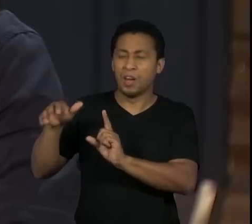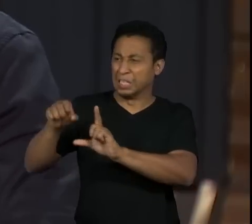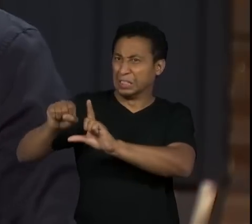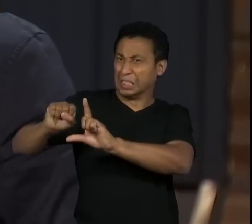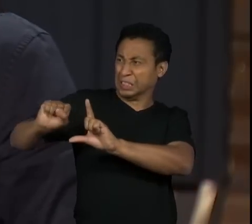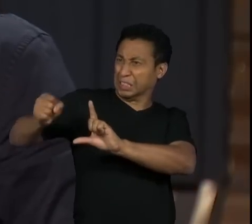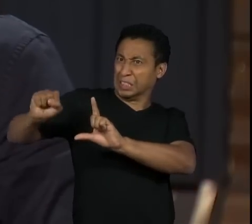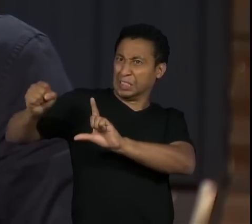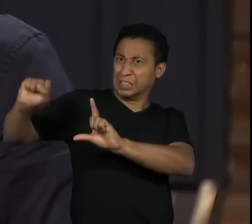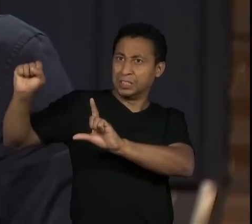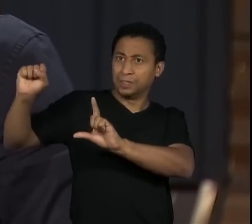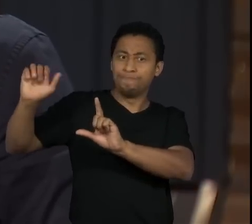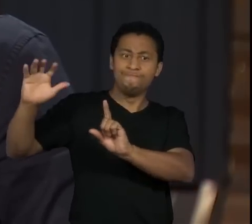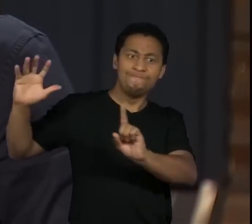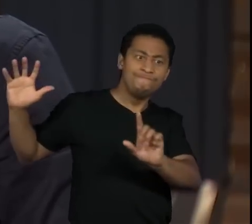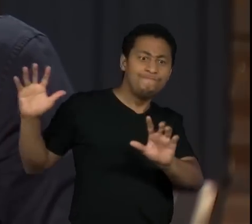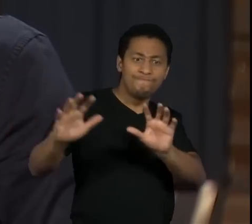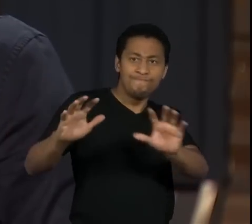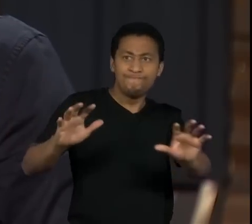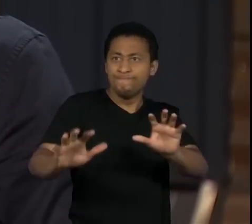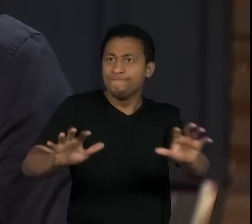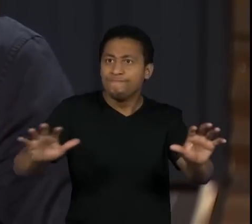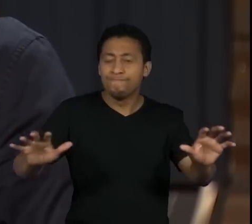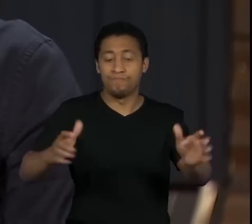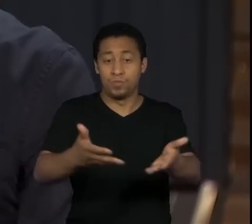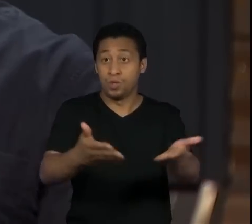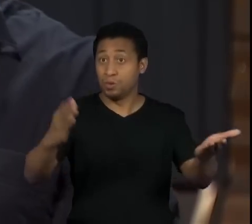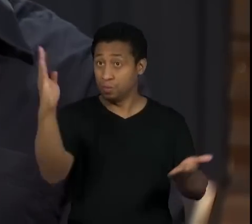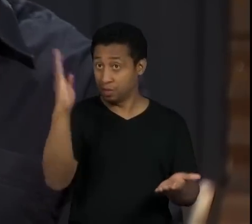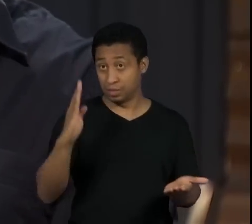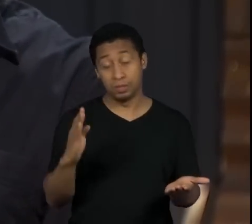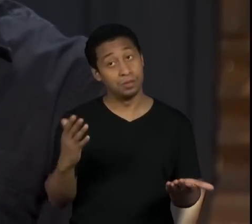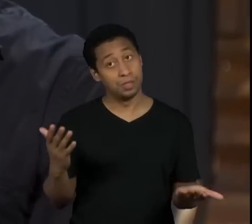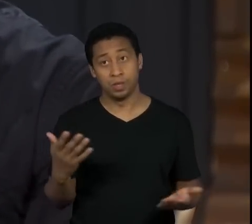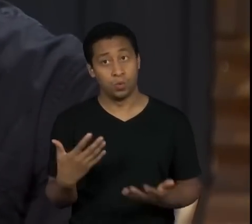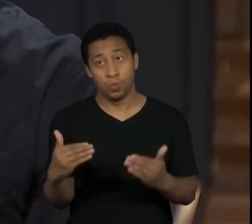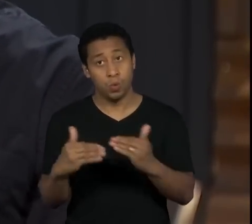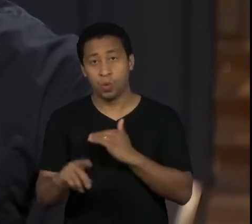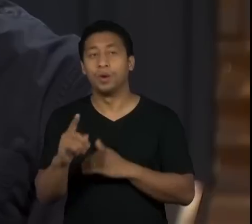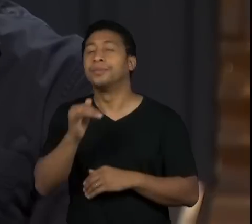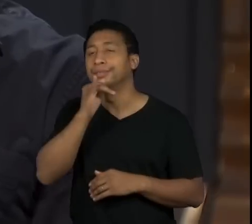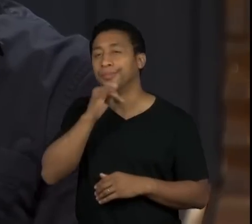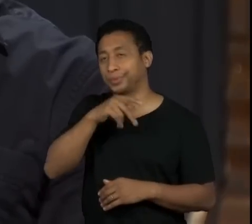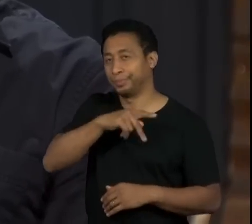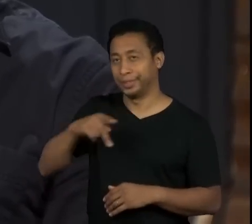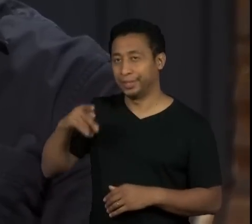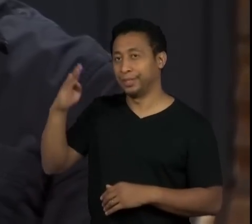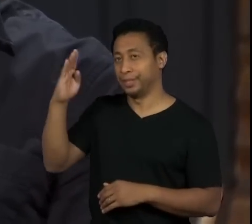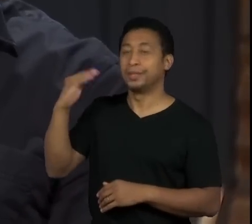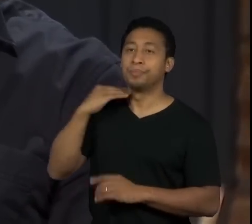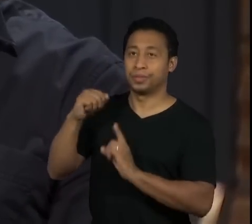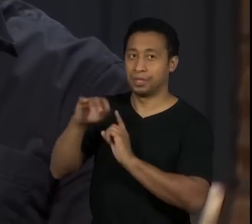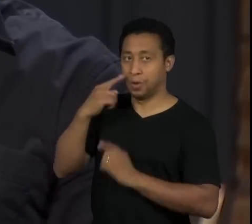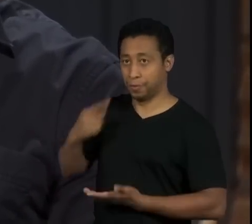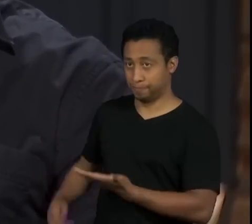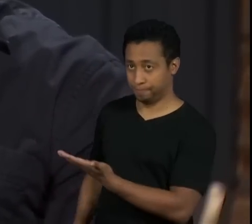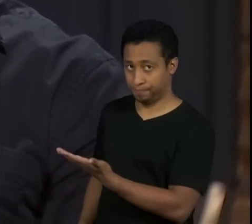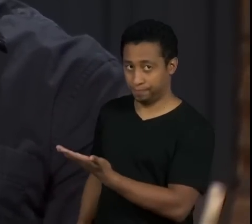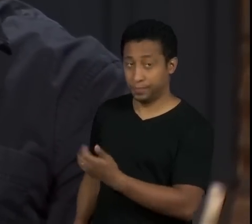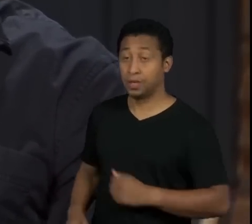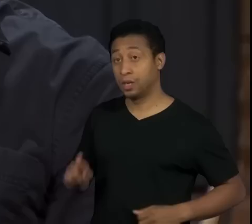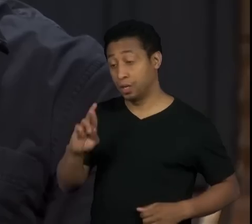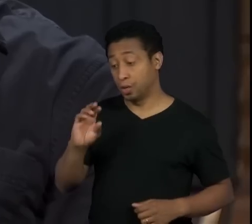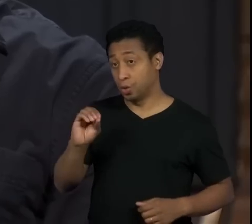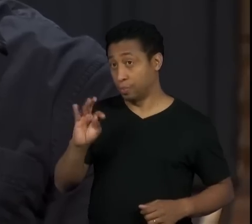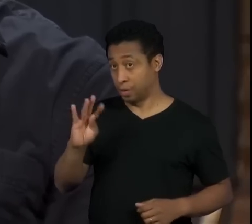porque o que o presidente do Banco Central tem falado é o seguinte, olha só, se você me mostrar o arcabouço fiscal de tal jeito,